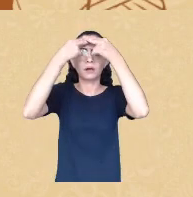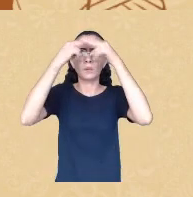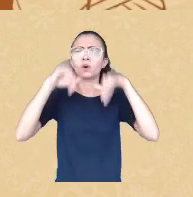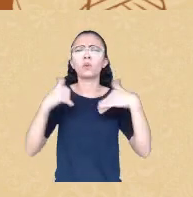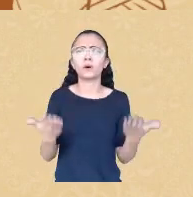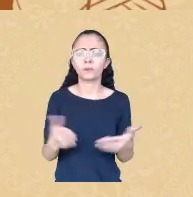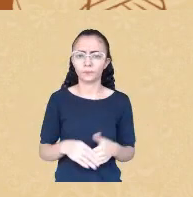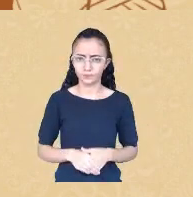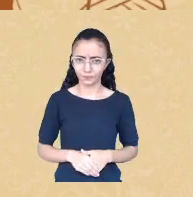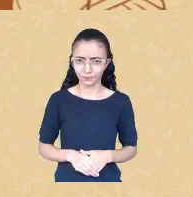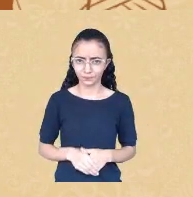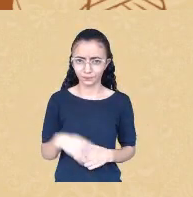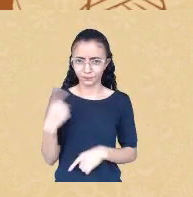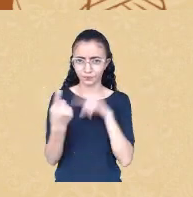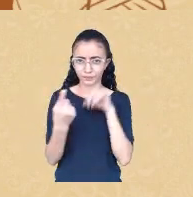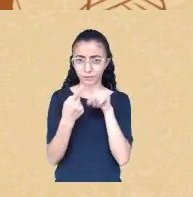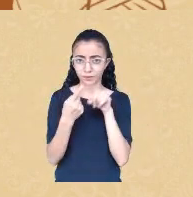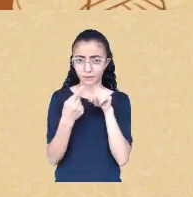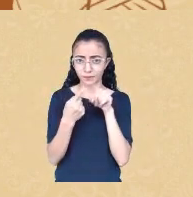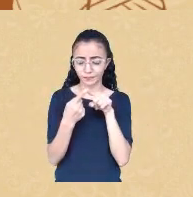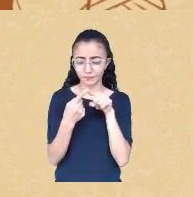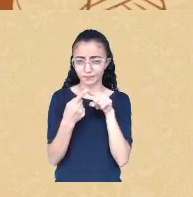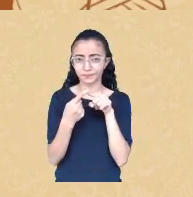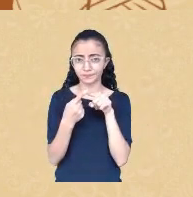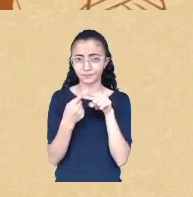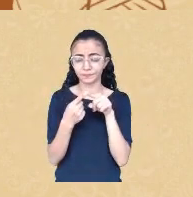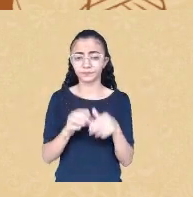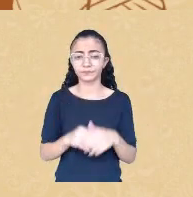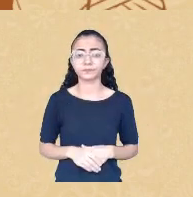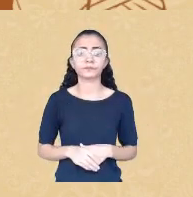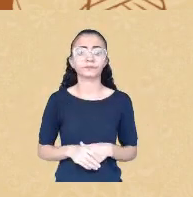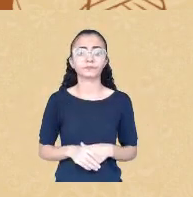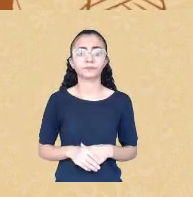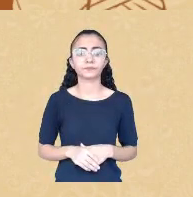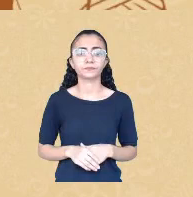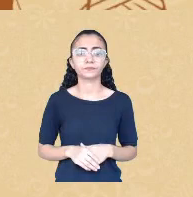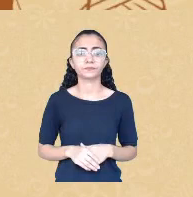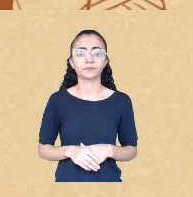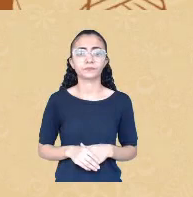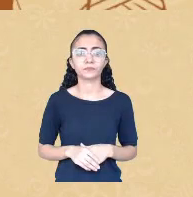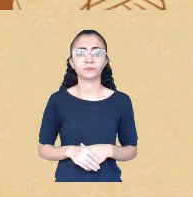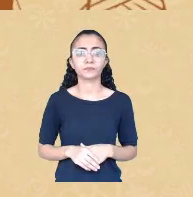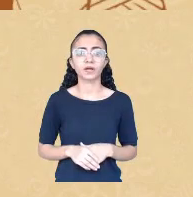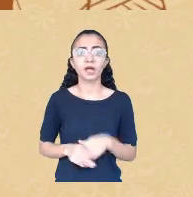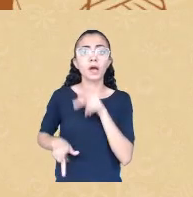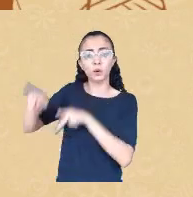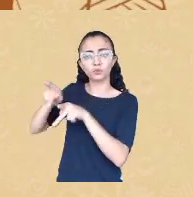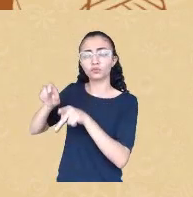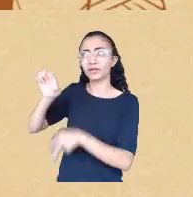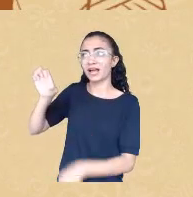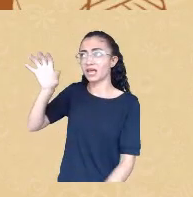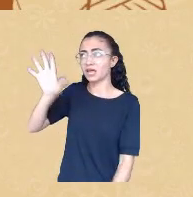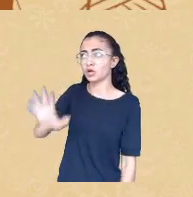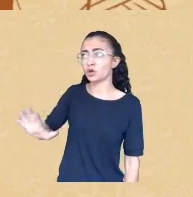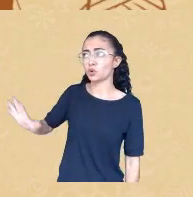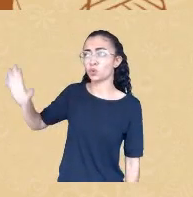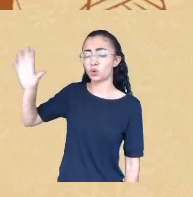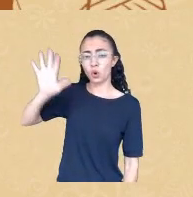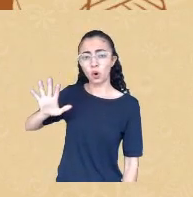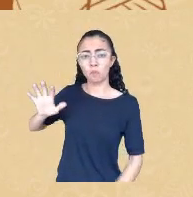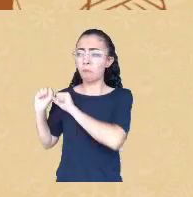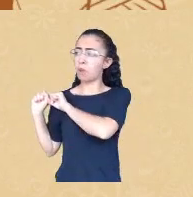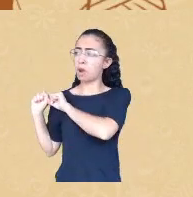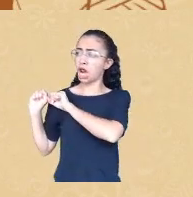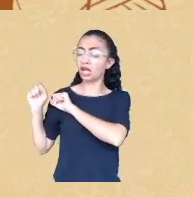trauma, o primeiro aí, né, que é a chegada desses povos europeus, com toda a sua carga, a sua história aqui,